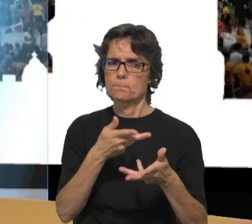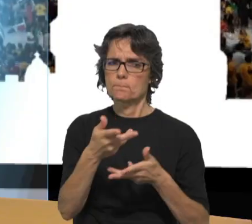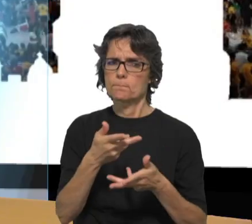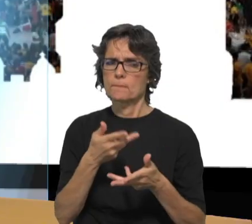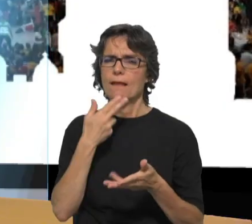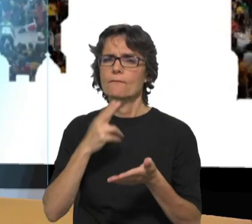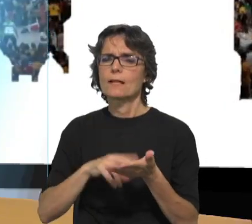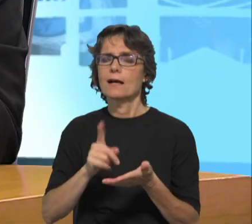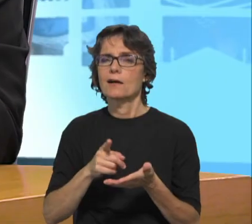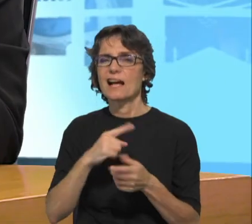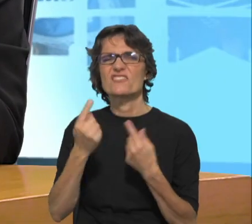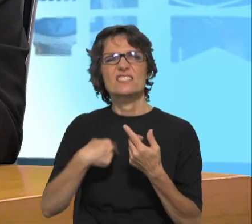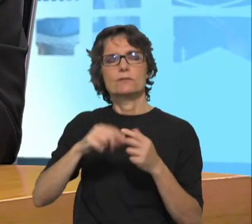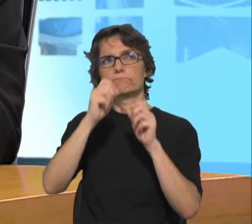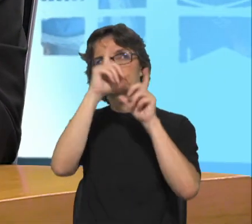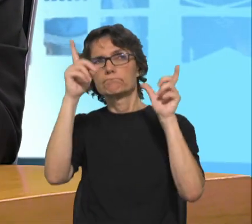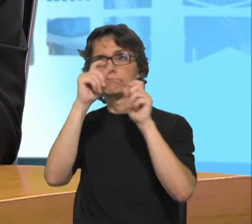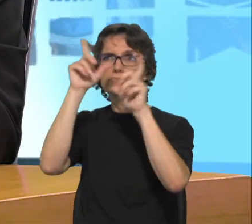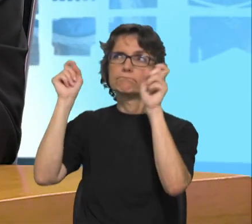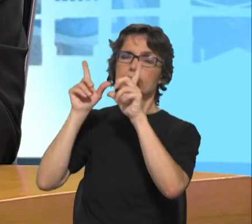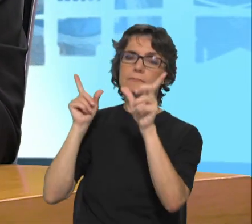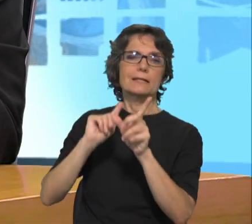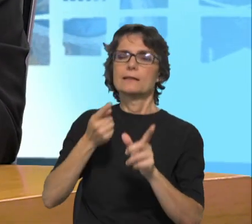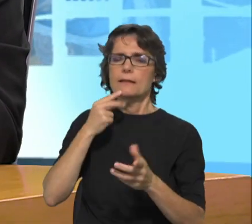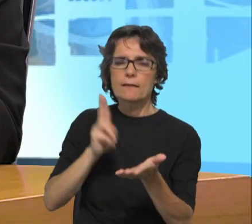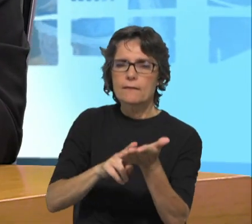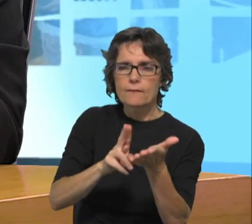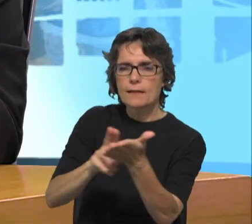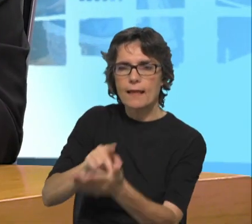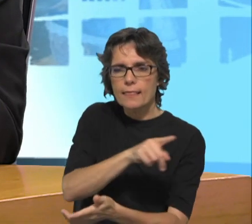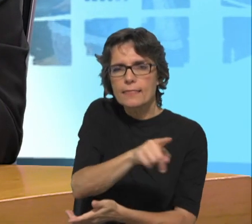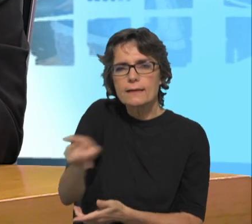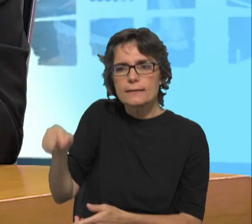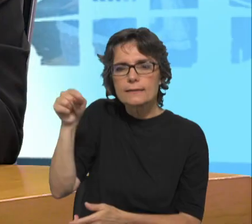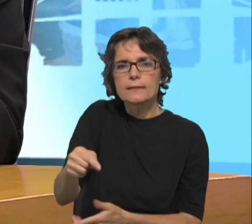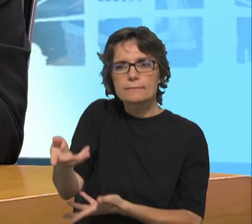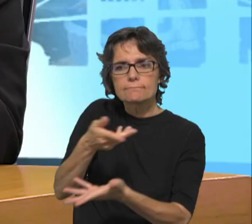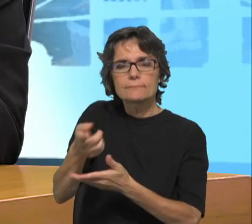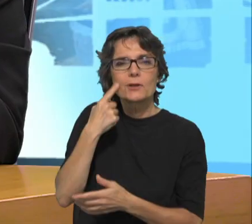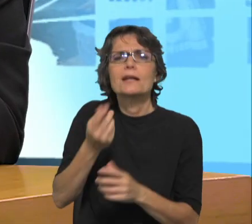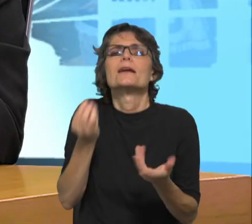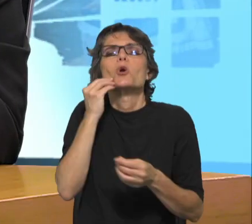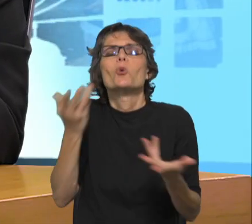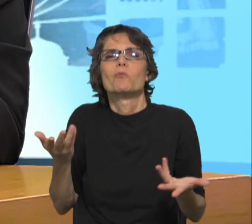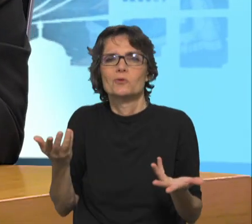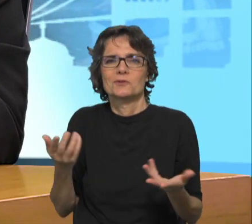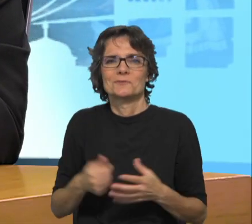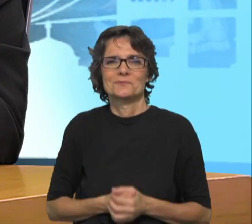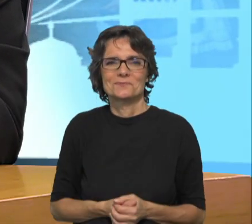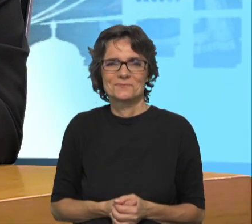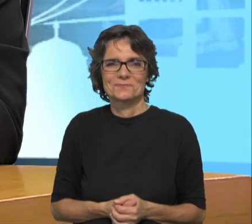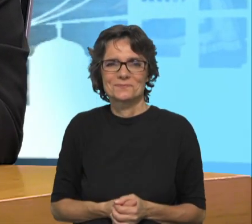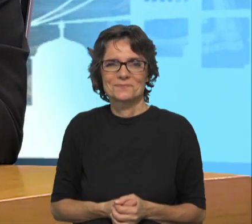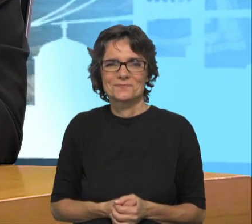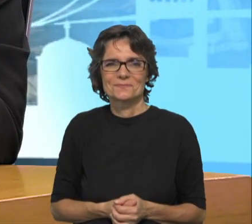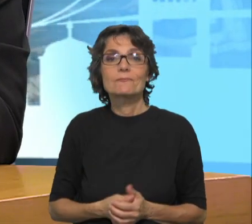Não como nós as imaginamos, não como nós achamos que elas são, mas como de facto... E como é que elas são, de facto. Então, eu penso que aquilo que